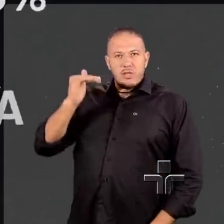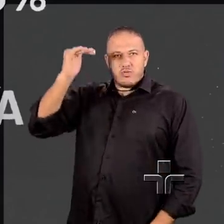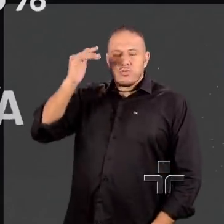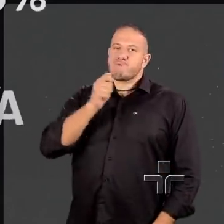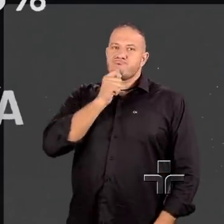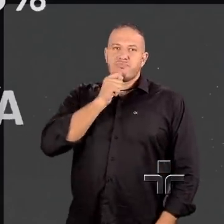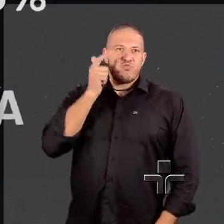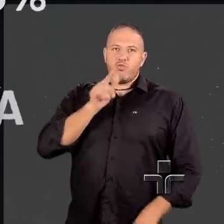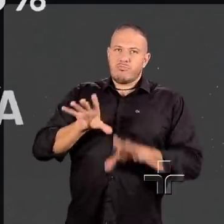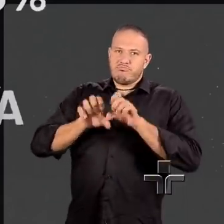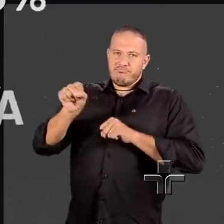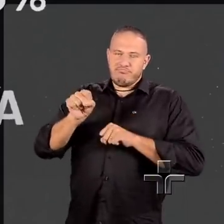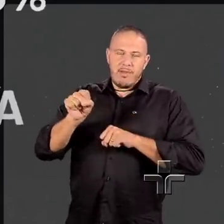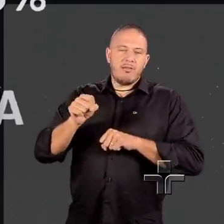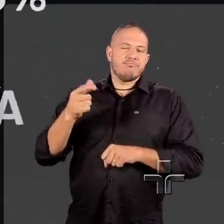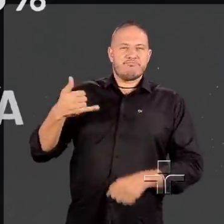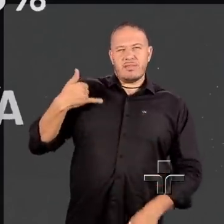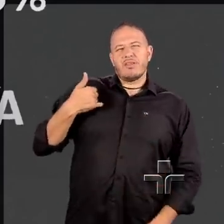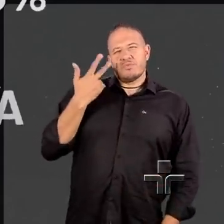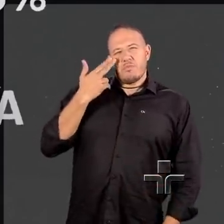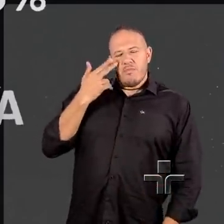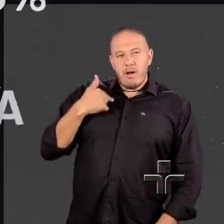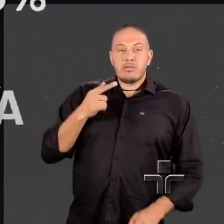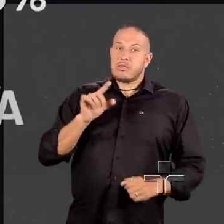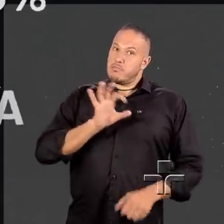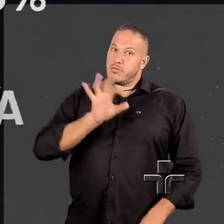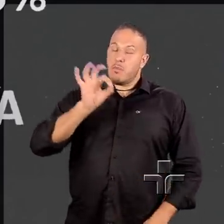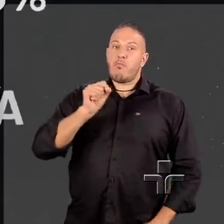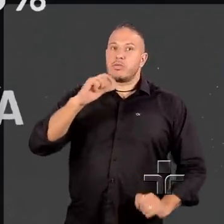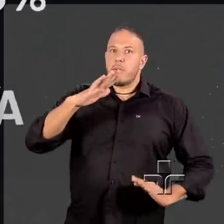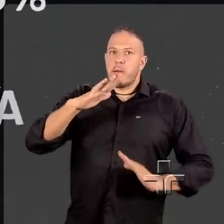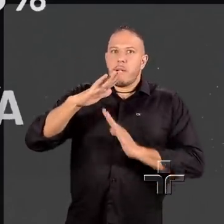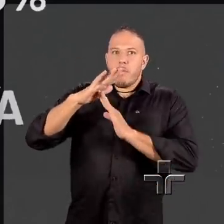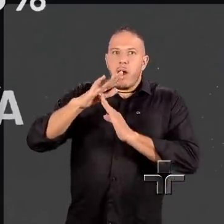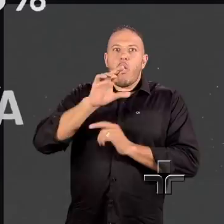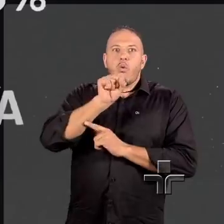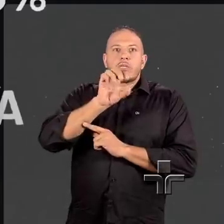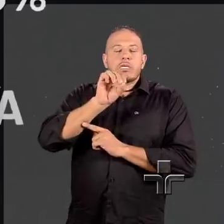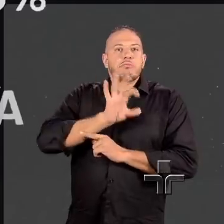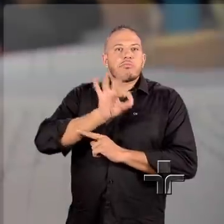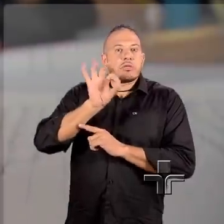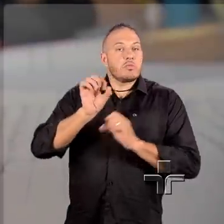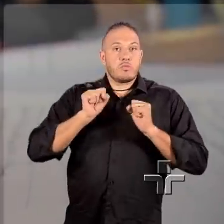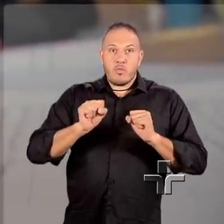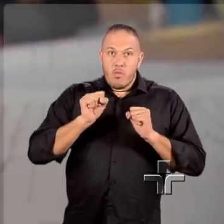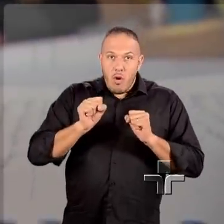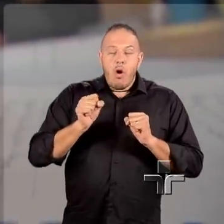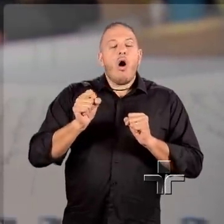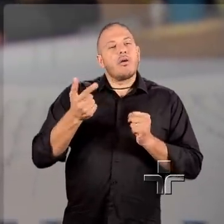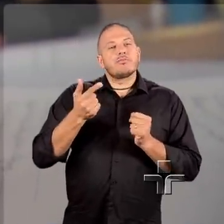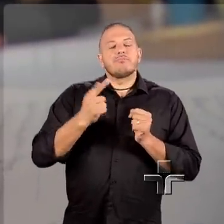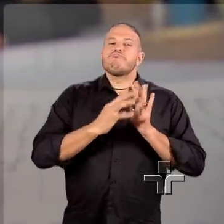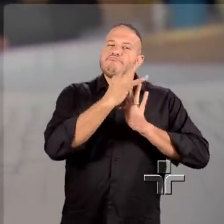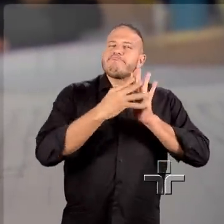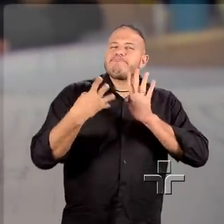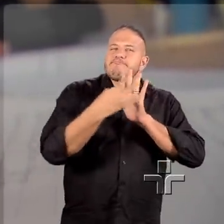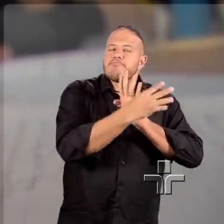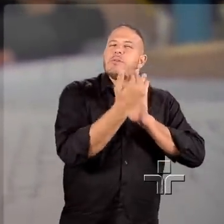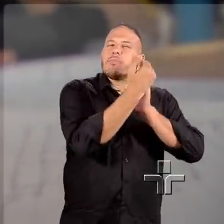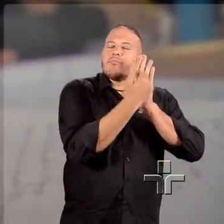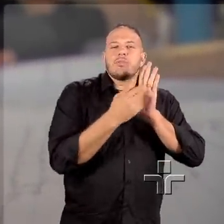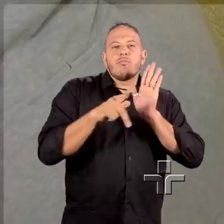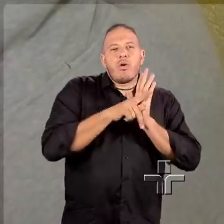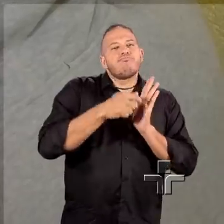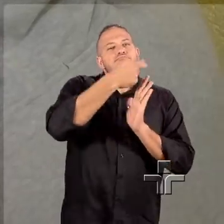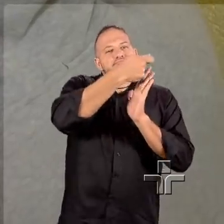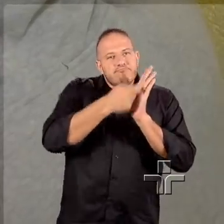se formaram na idade regular, esse percentual pode chegar a até 80%. Essas diretrizes estão no texto da